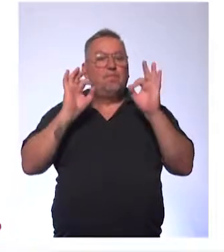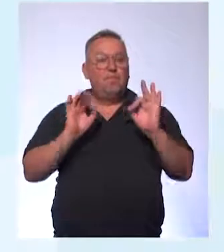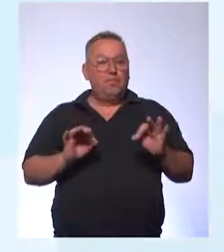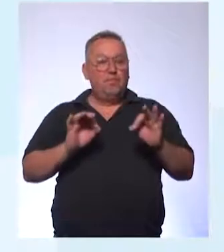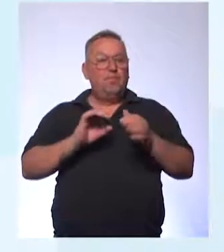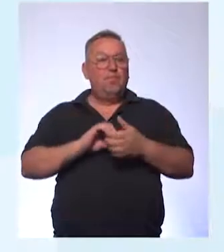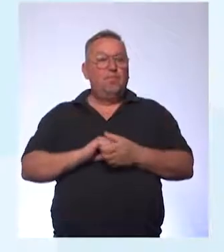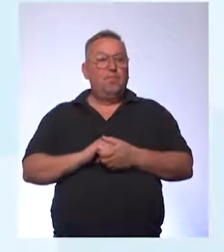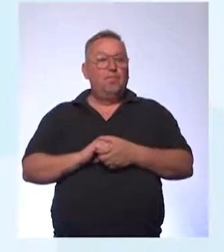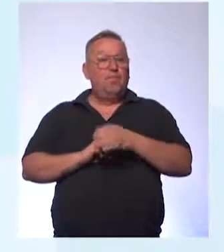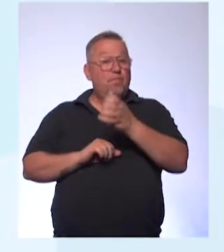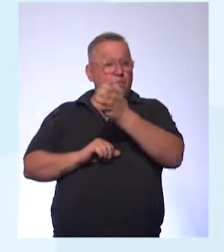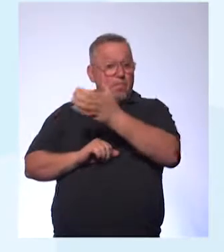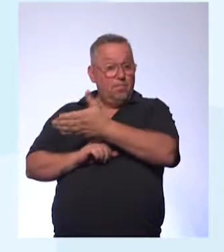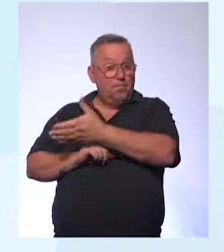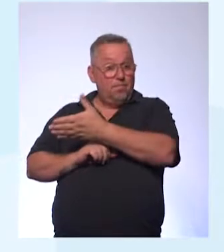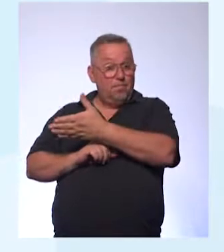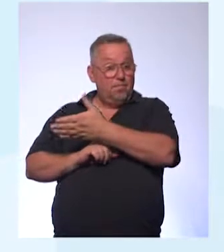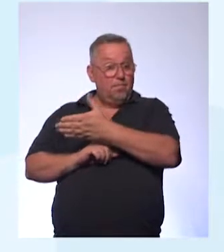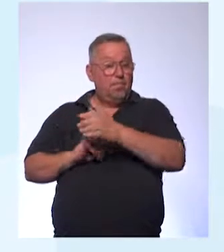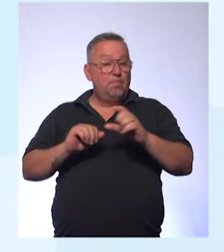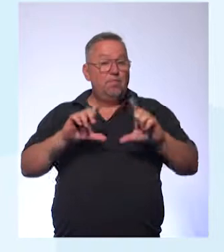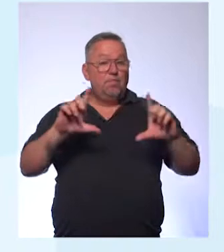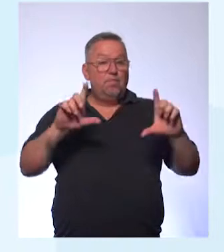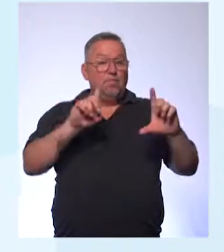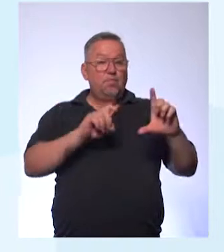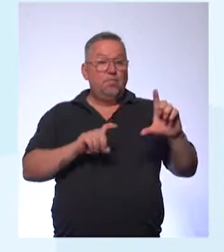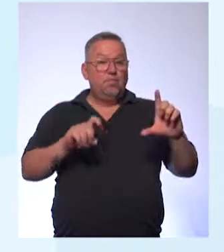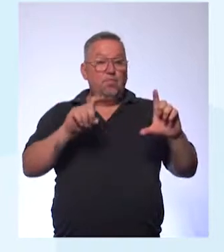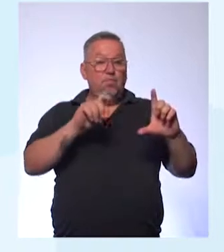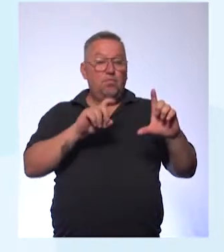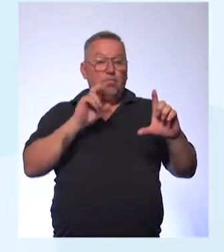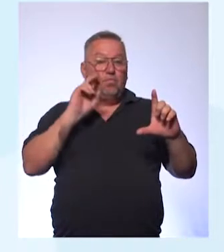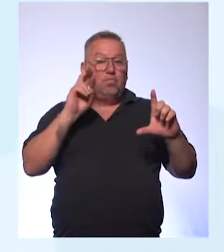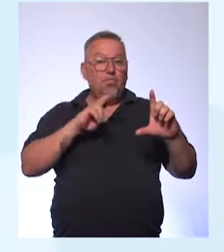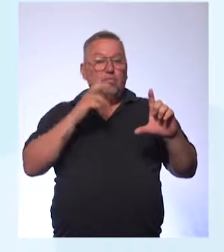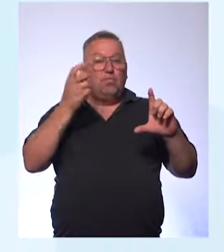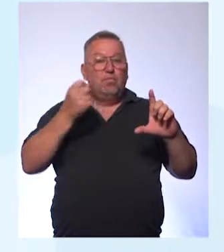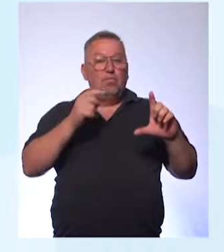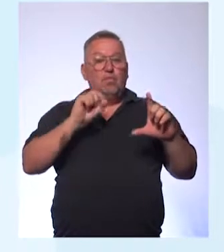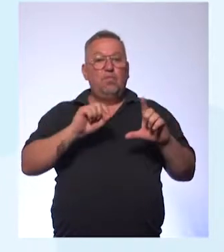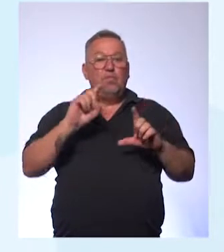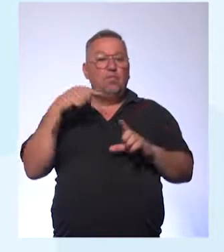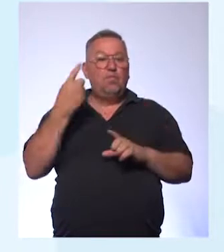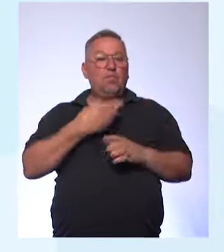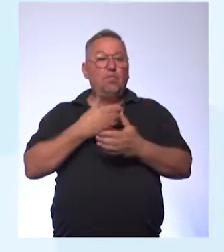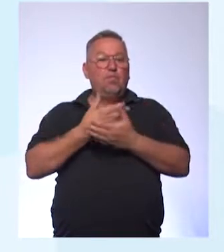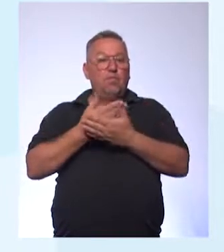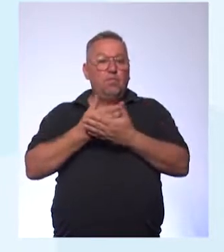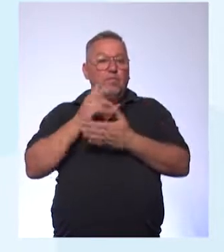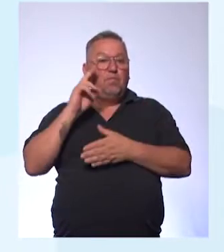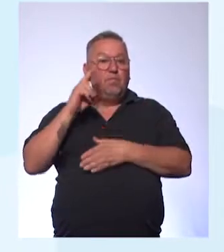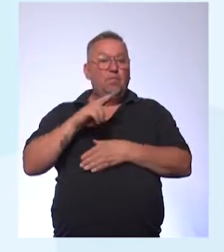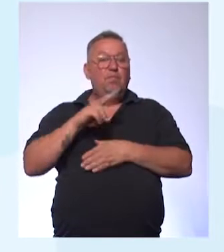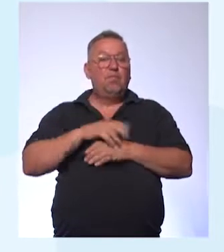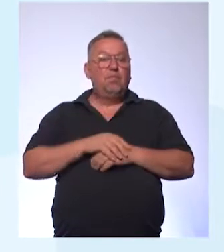23 do 10, tá bom? Aproveita aí, como de costume, conta aí o que você achou da nossa aula, clicando no